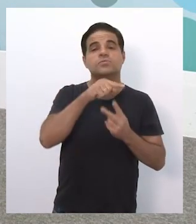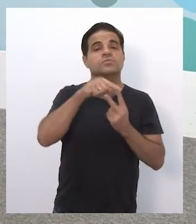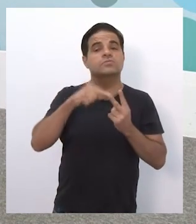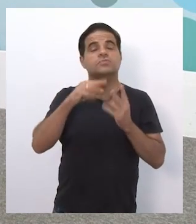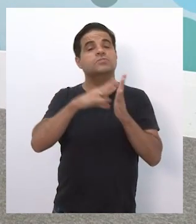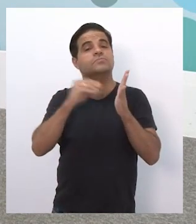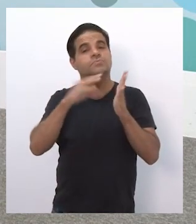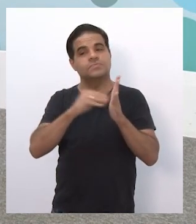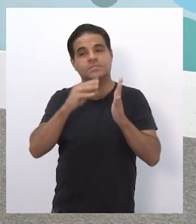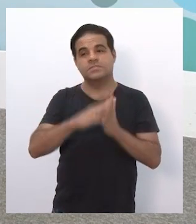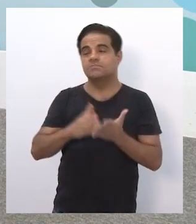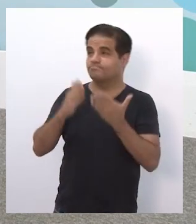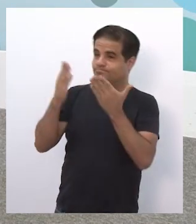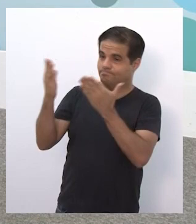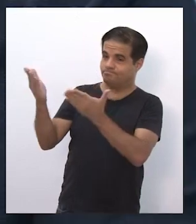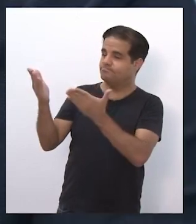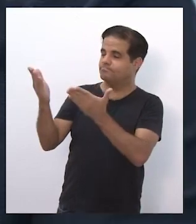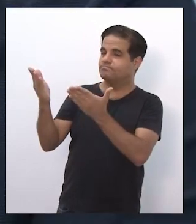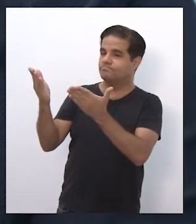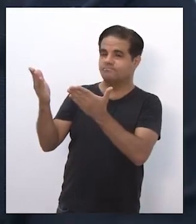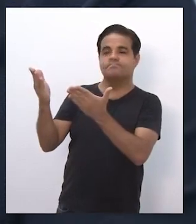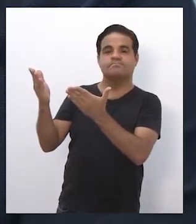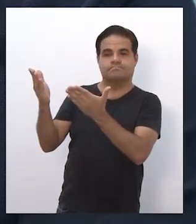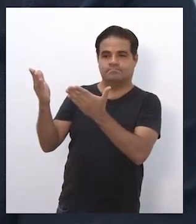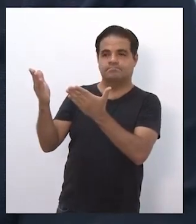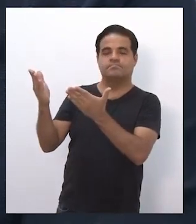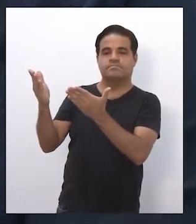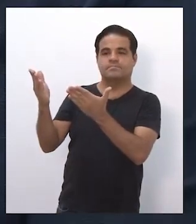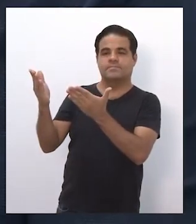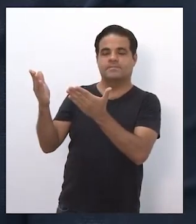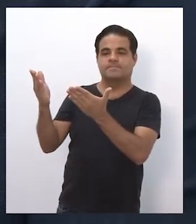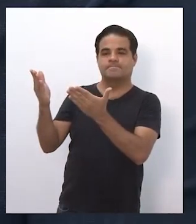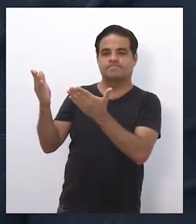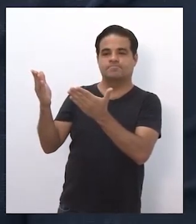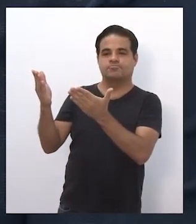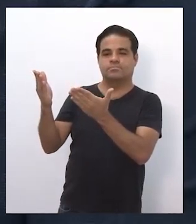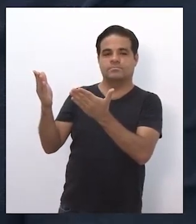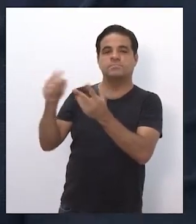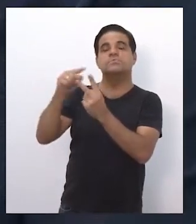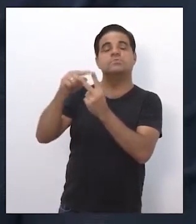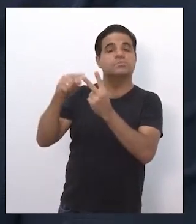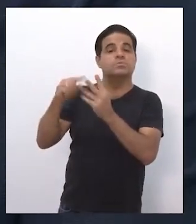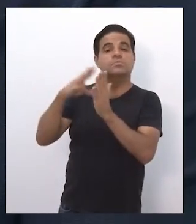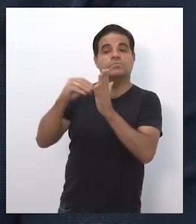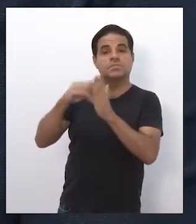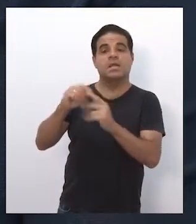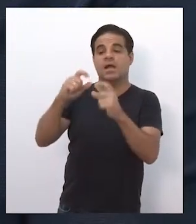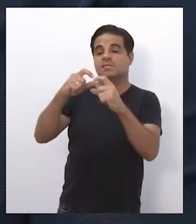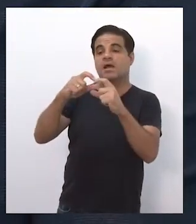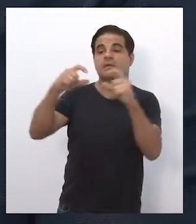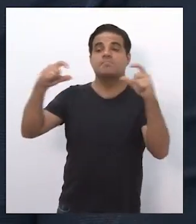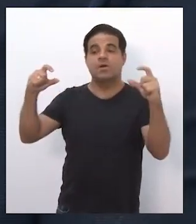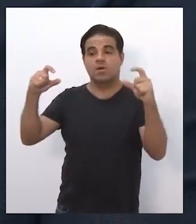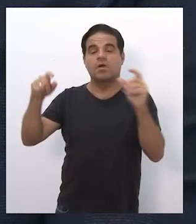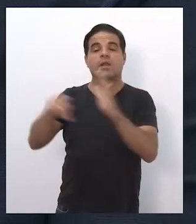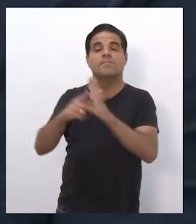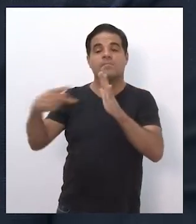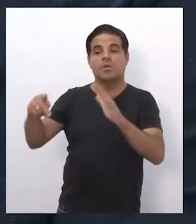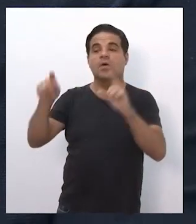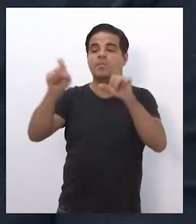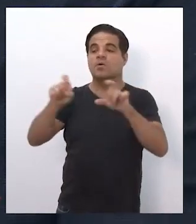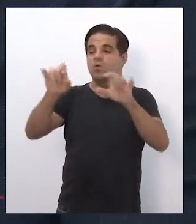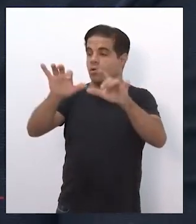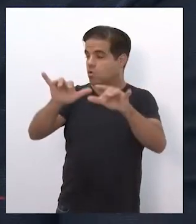trouxe... Pode focar aqui. Vou colocar aqui. Isso. Trouxe 2 modelinhos. A maior é do computador,